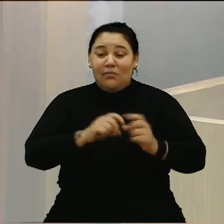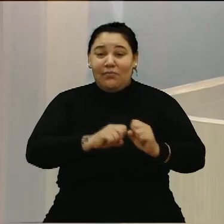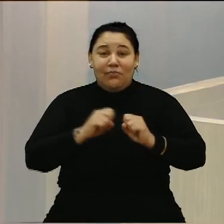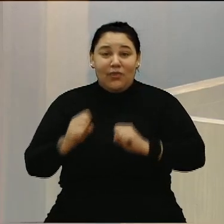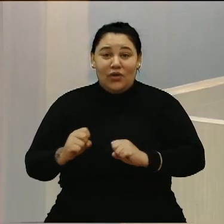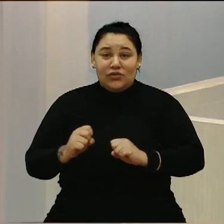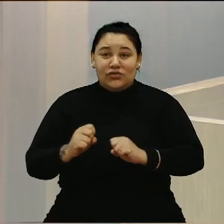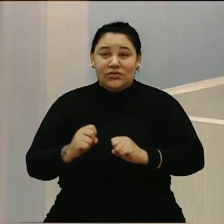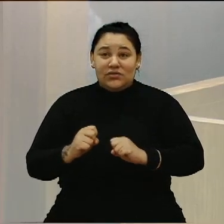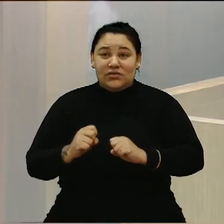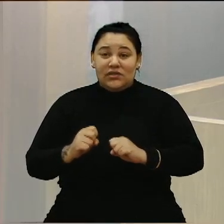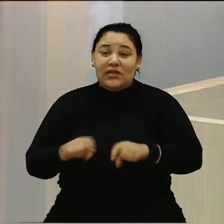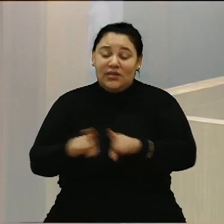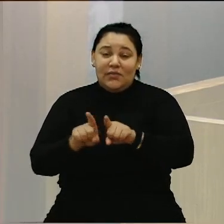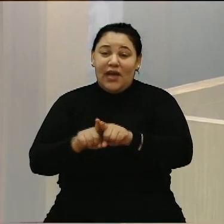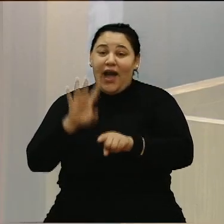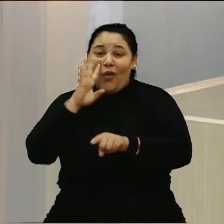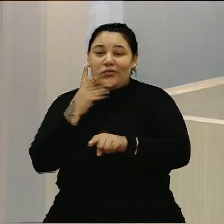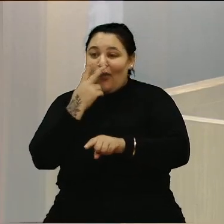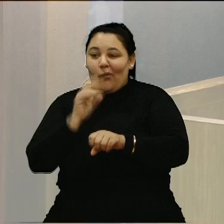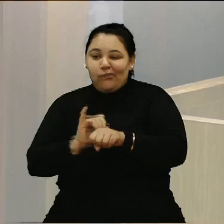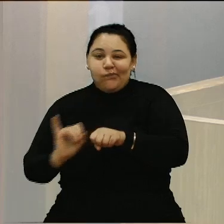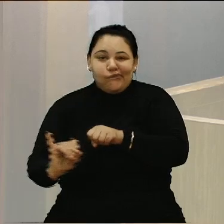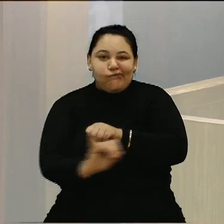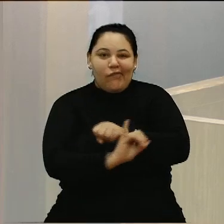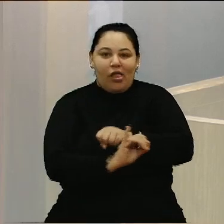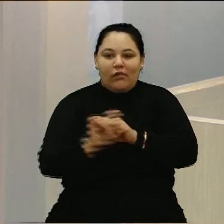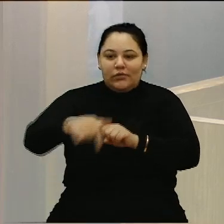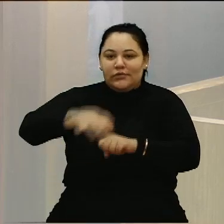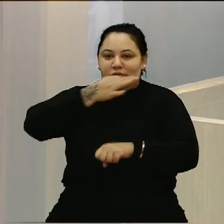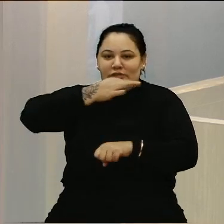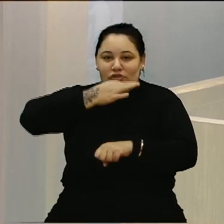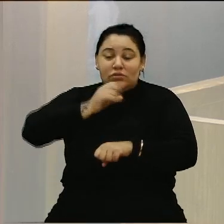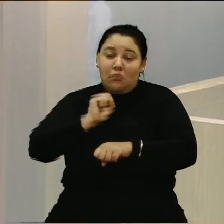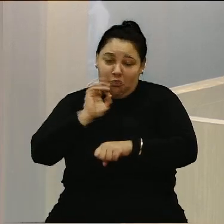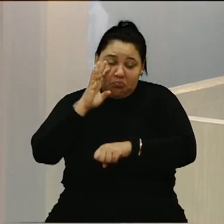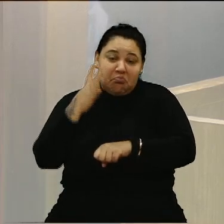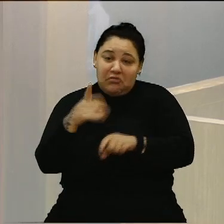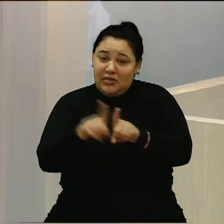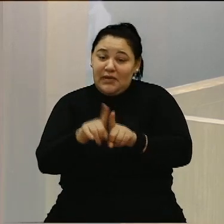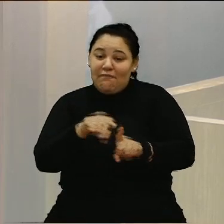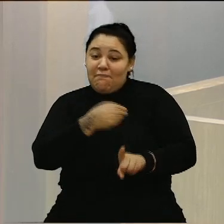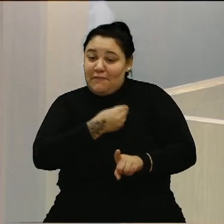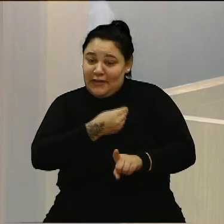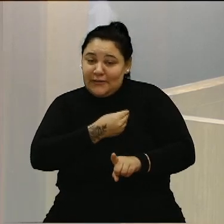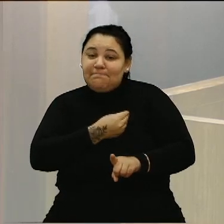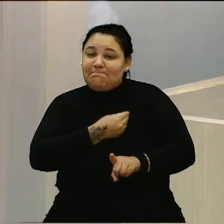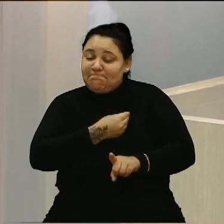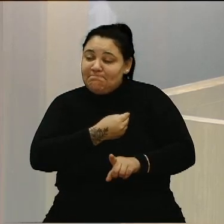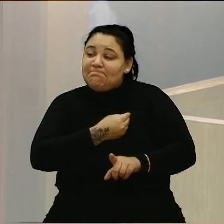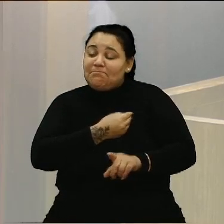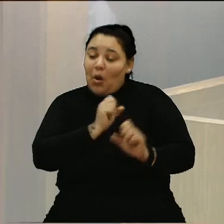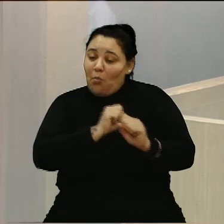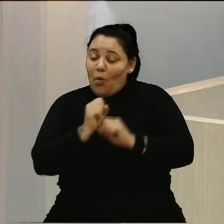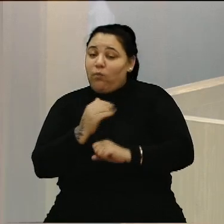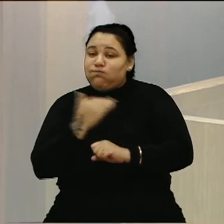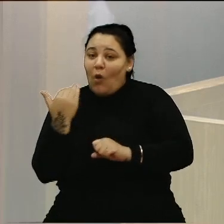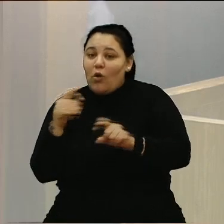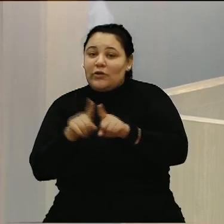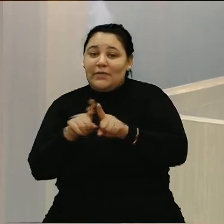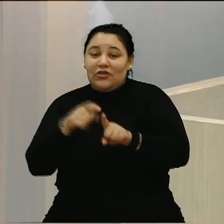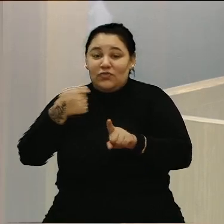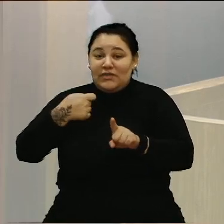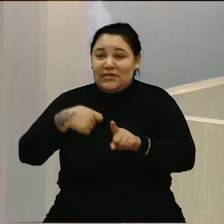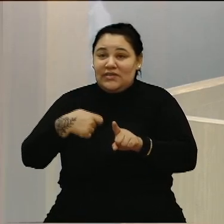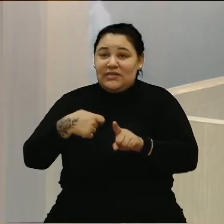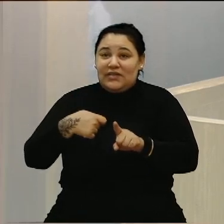deixar ilhados aqui. Vidas estão em jogo e nós temos que evitar todos os esforços